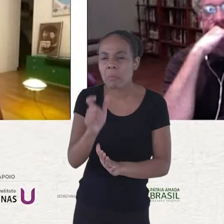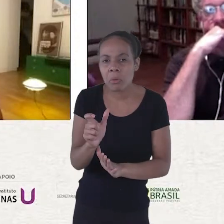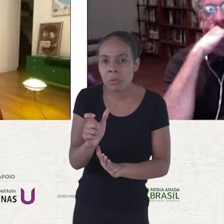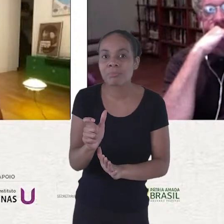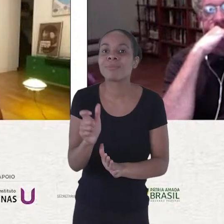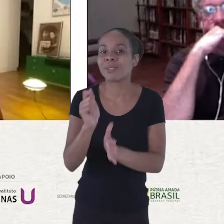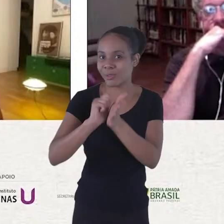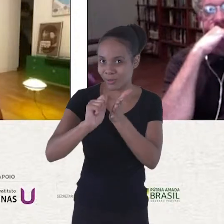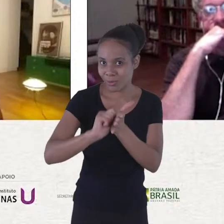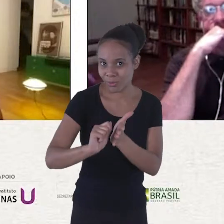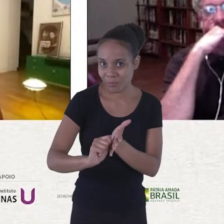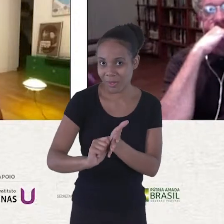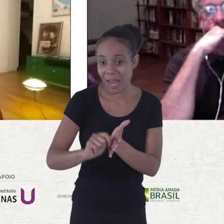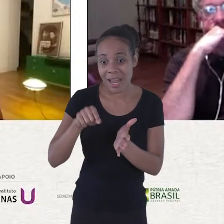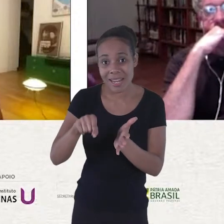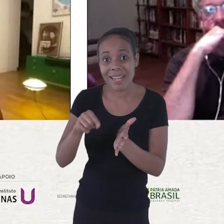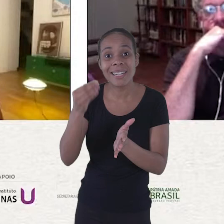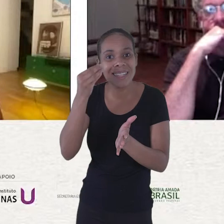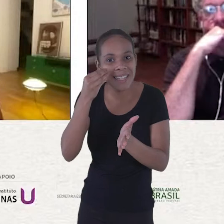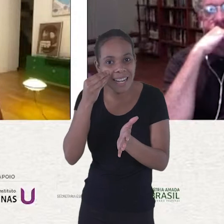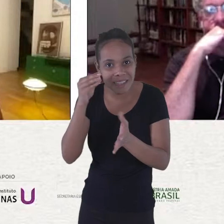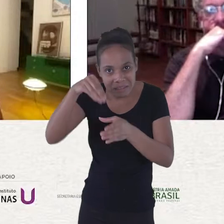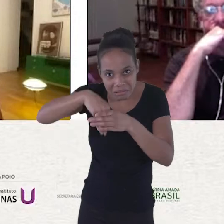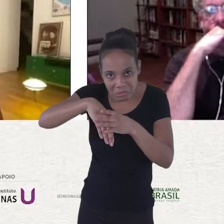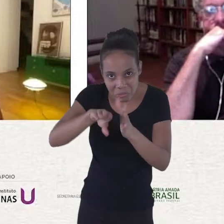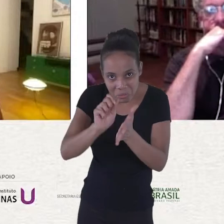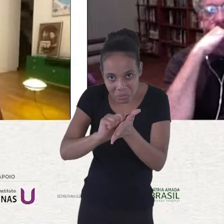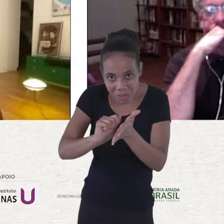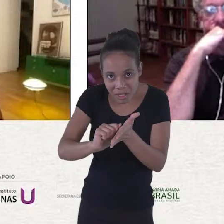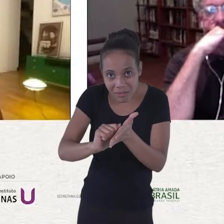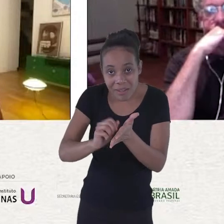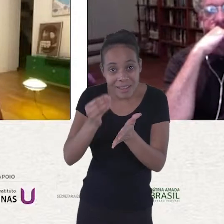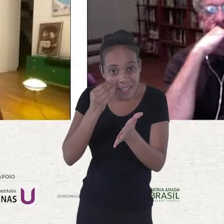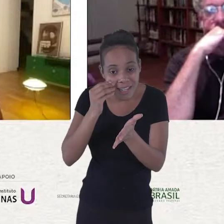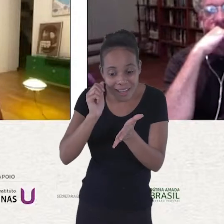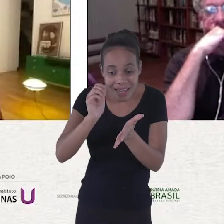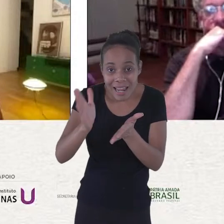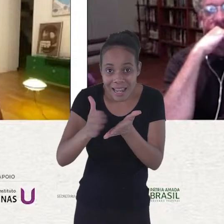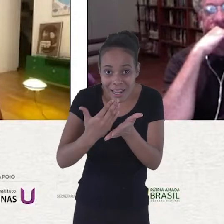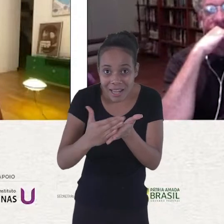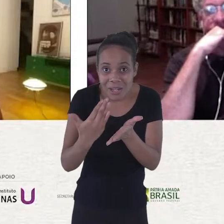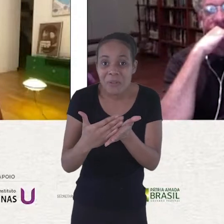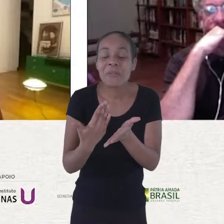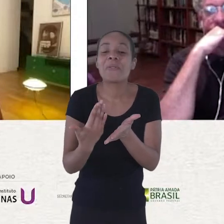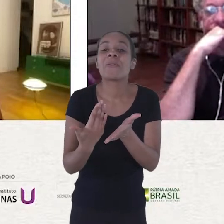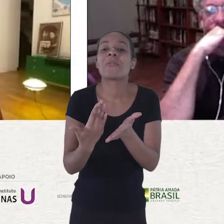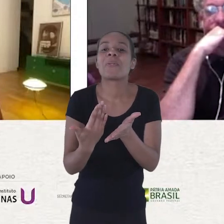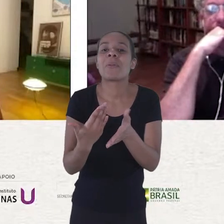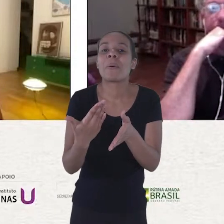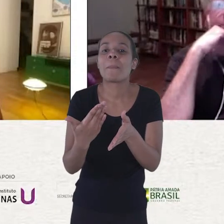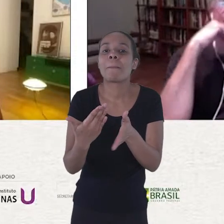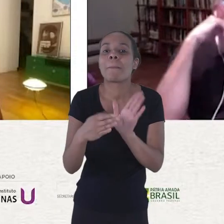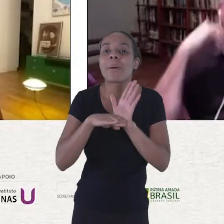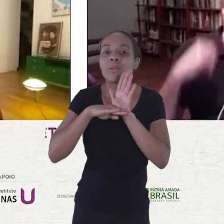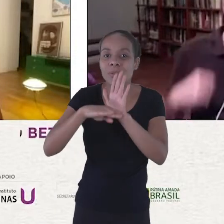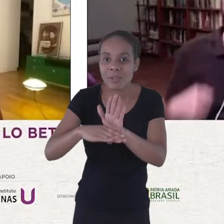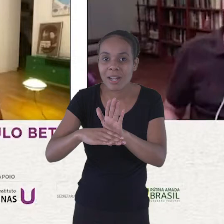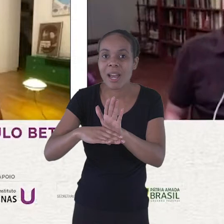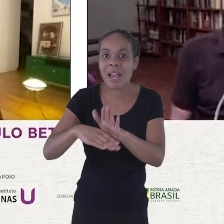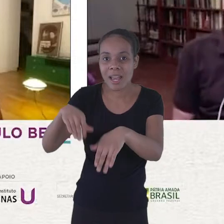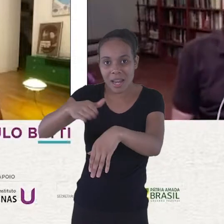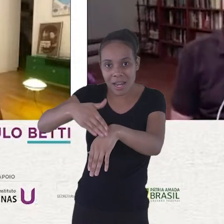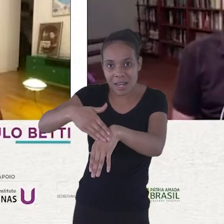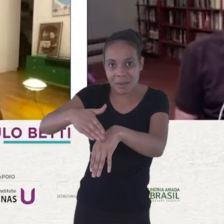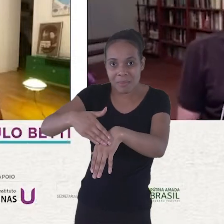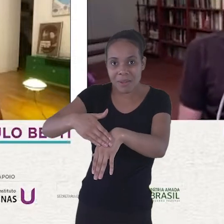de autoajuda, uma autoajuda para ele próprio. Então ele fala assim, olha, eu estou escrevendo um livro, eu vou ensinar vocês